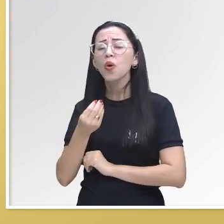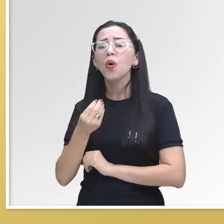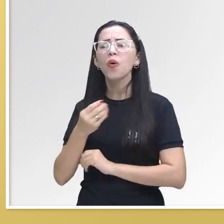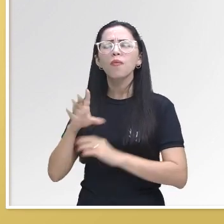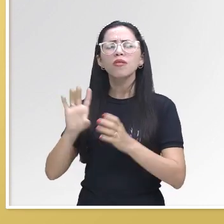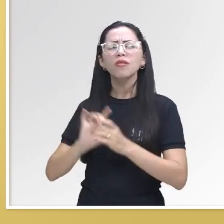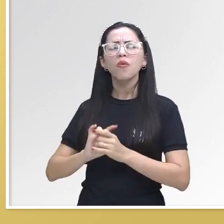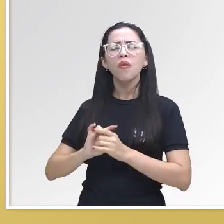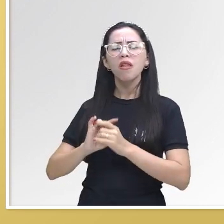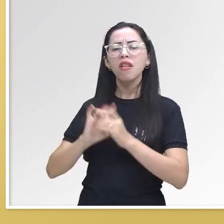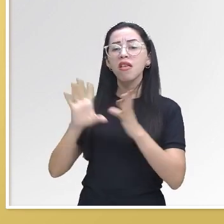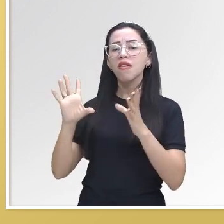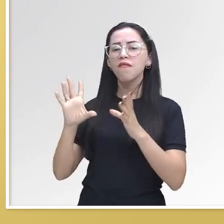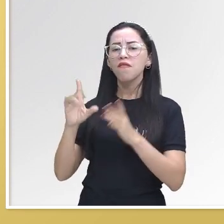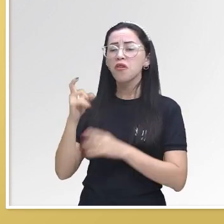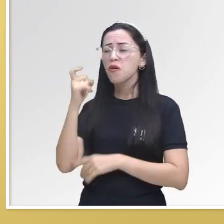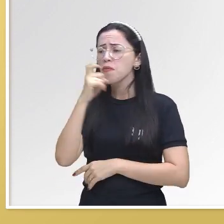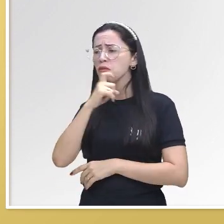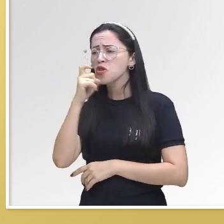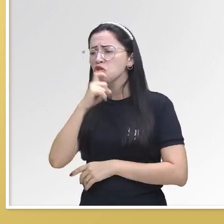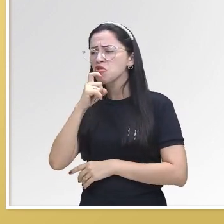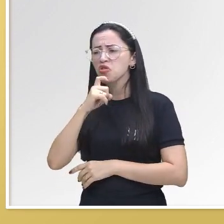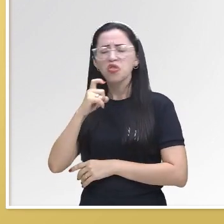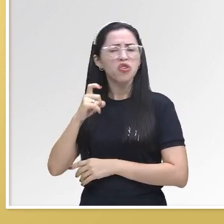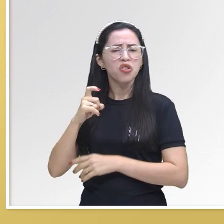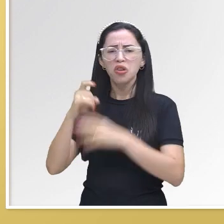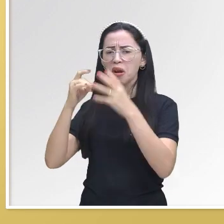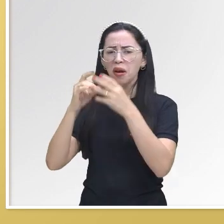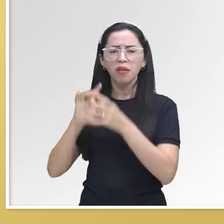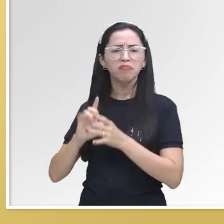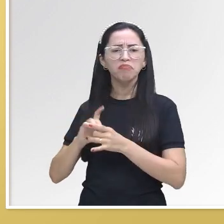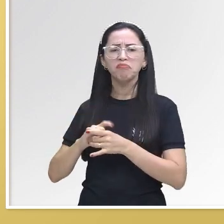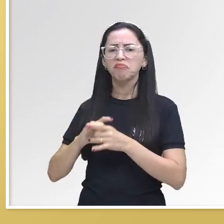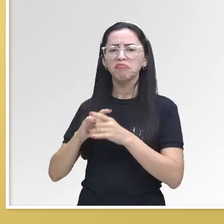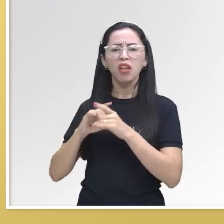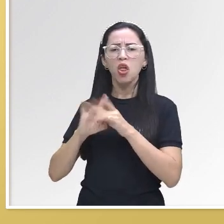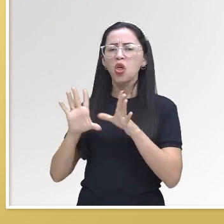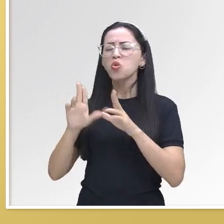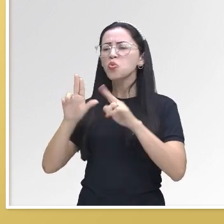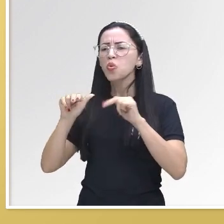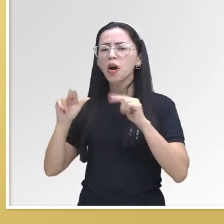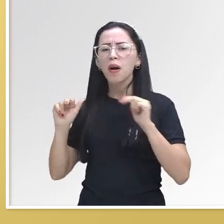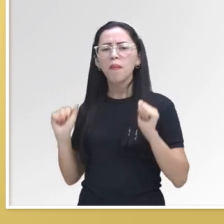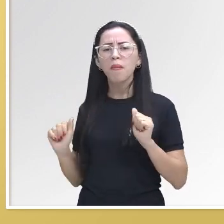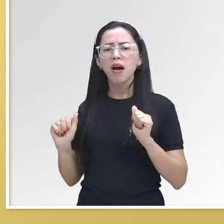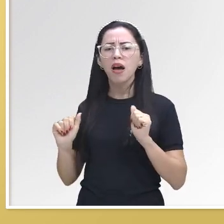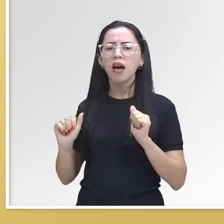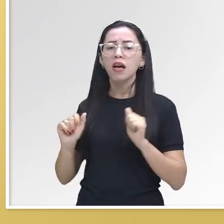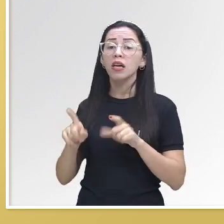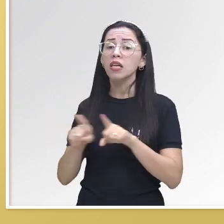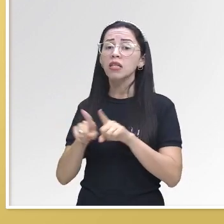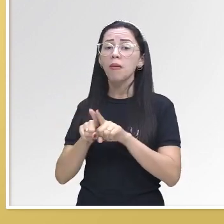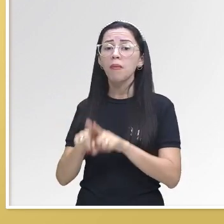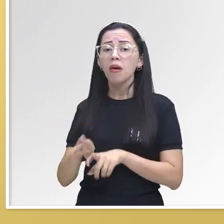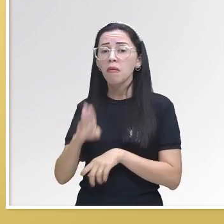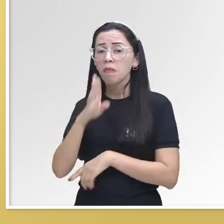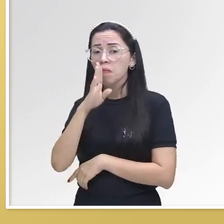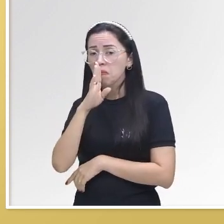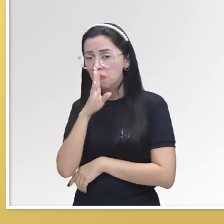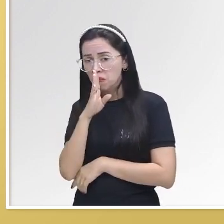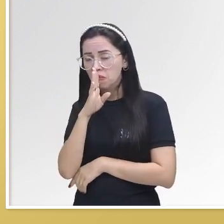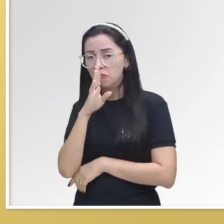do jugo da mentira. Nunca mais será preciso usar a couraça do silêncio nem a armadura